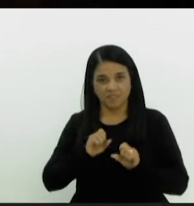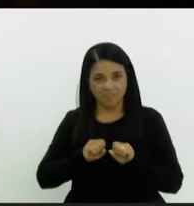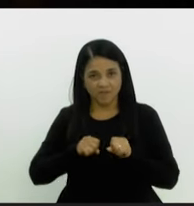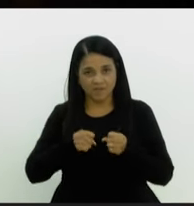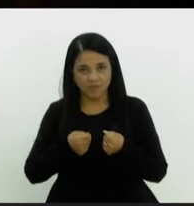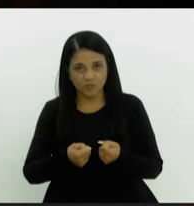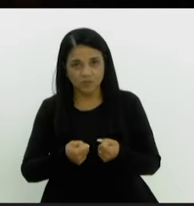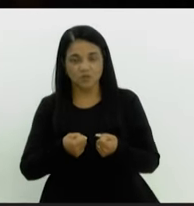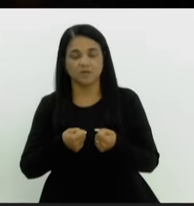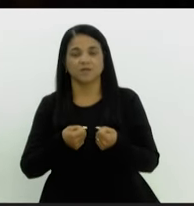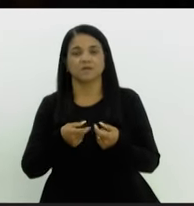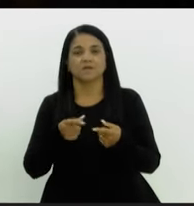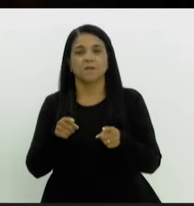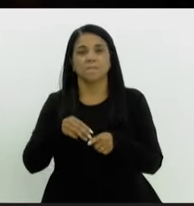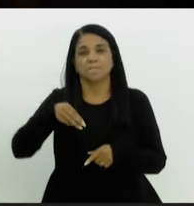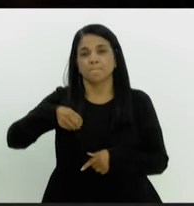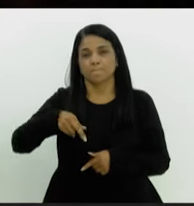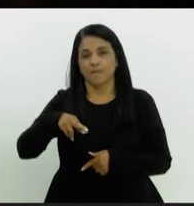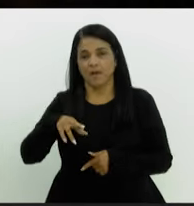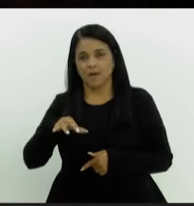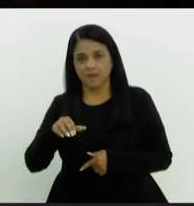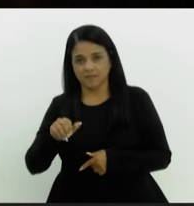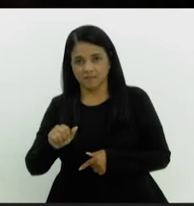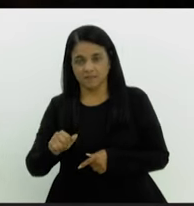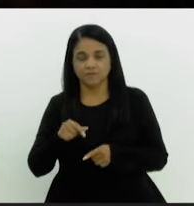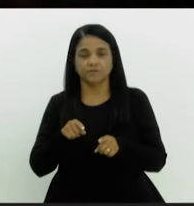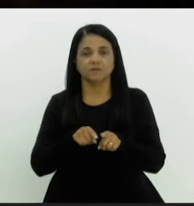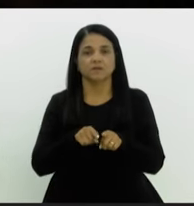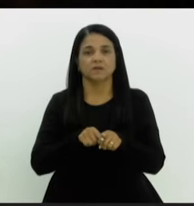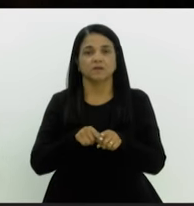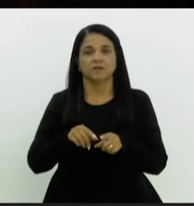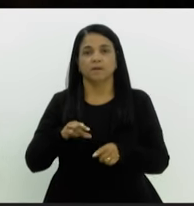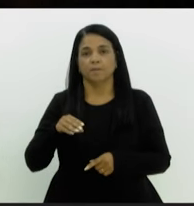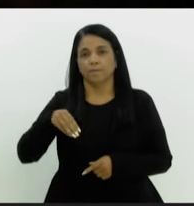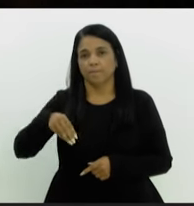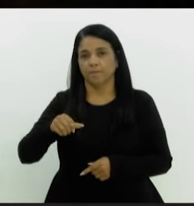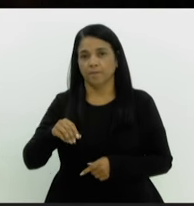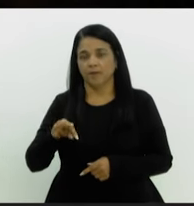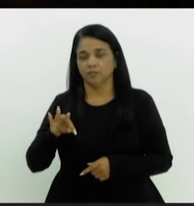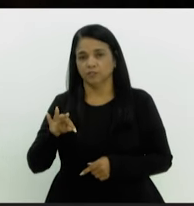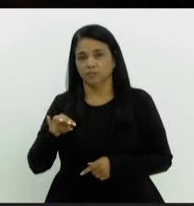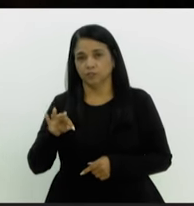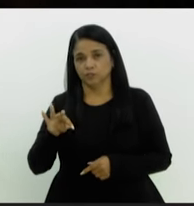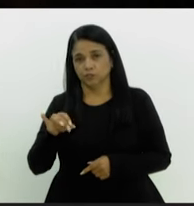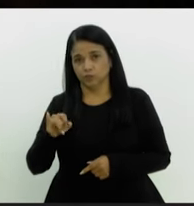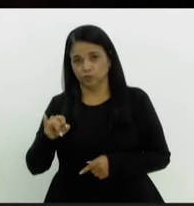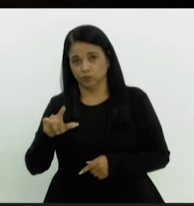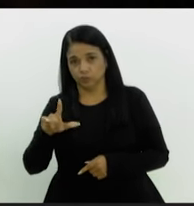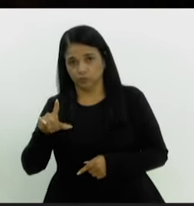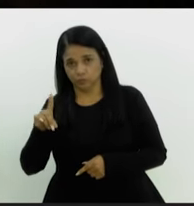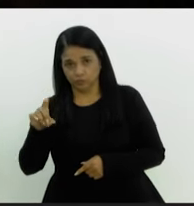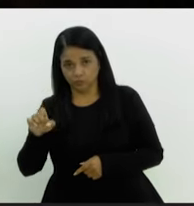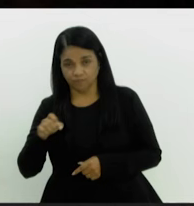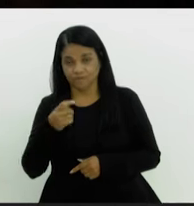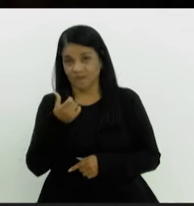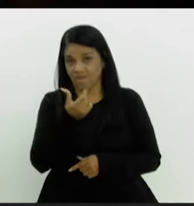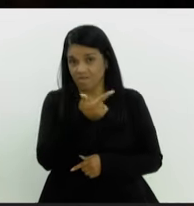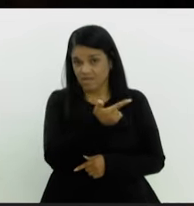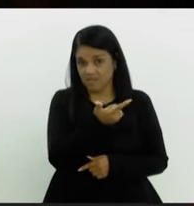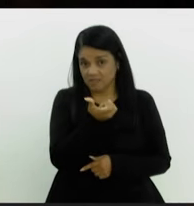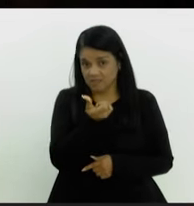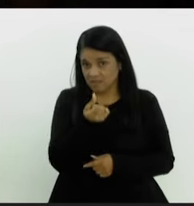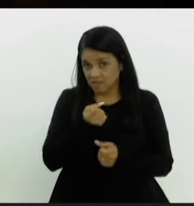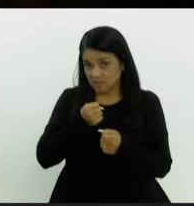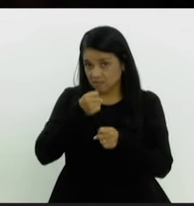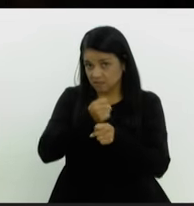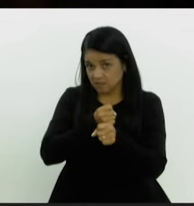el Márcia Fernandes matild de mar eh 26 anos nessa luta que a gente tem que dizer que